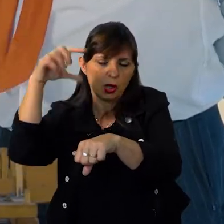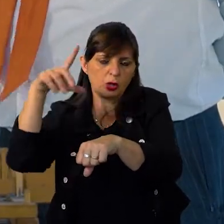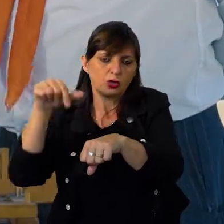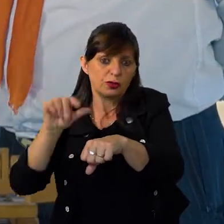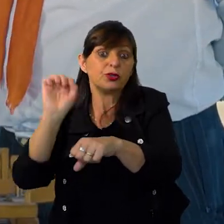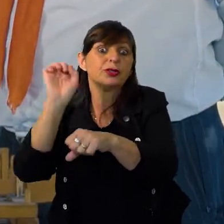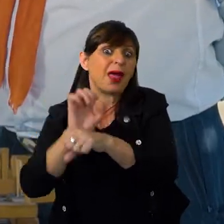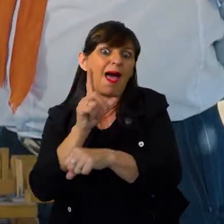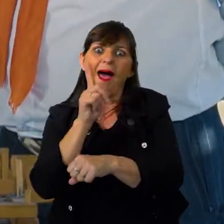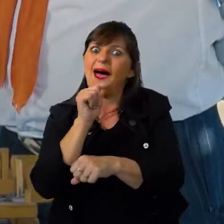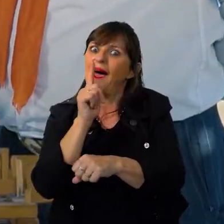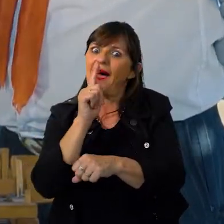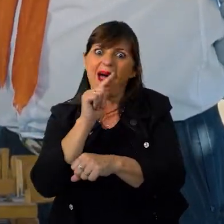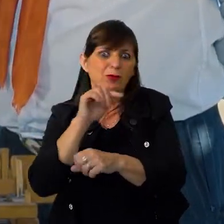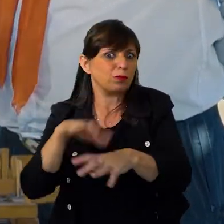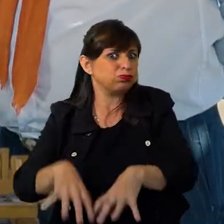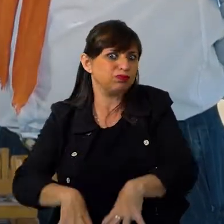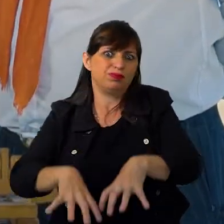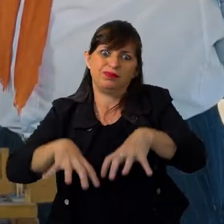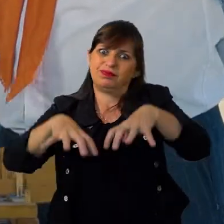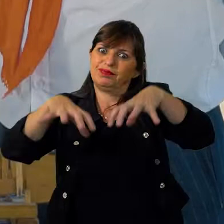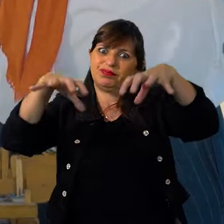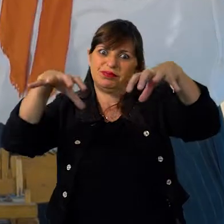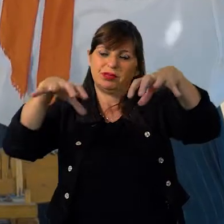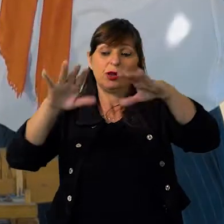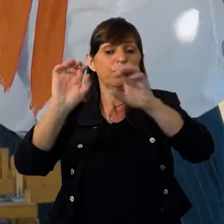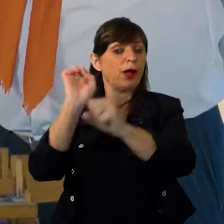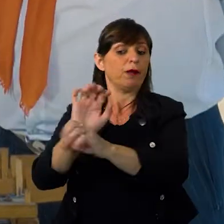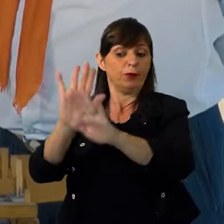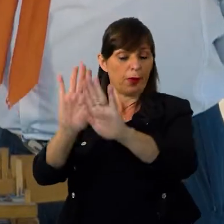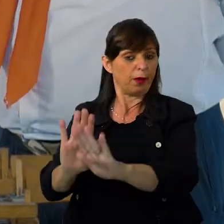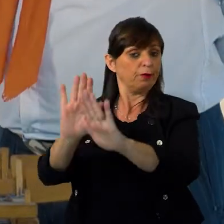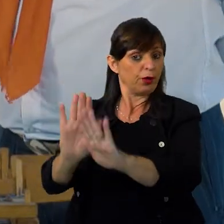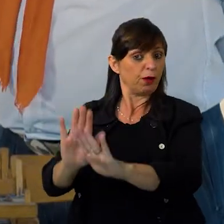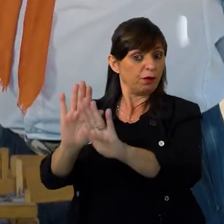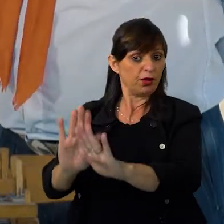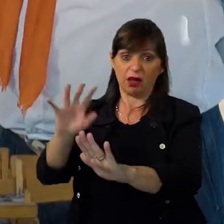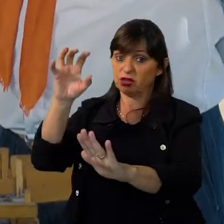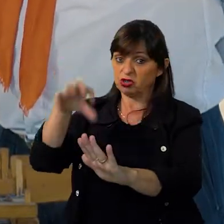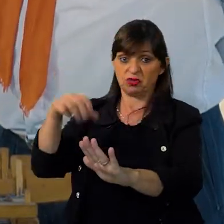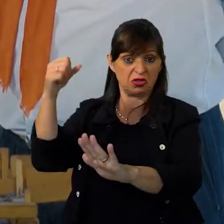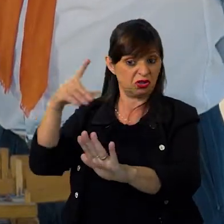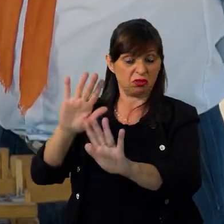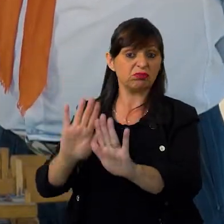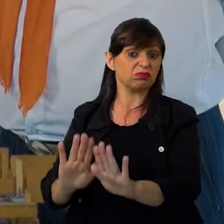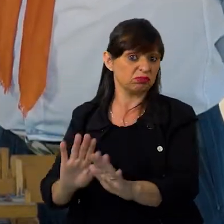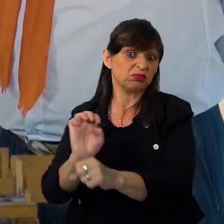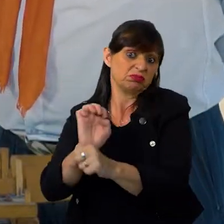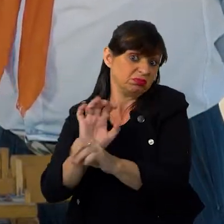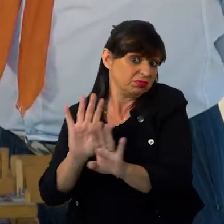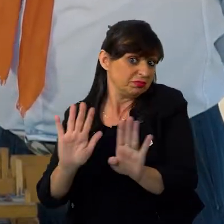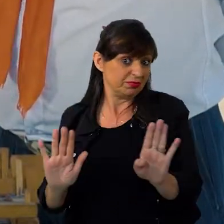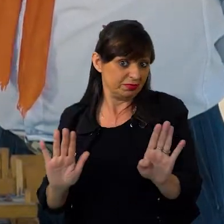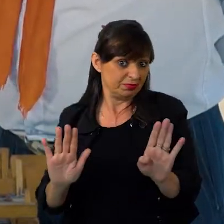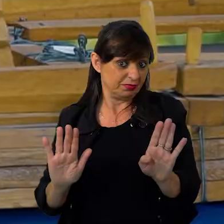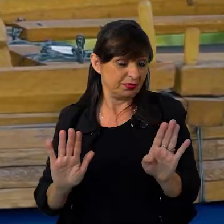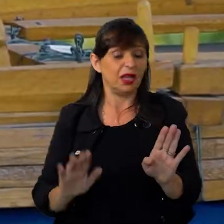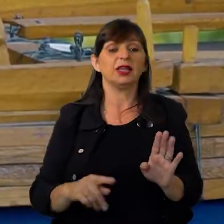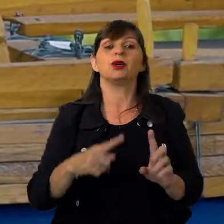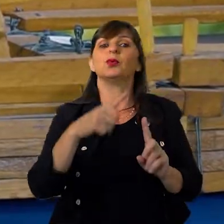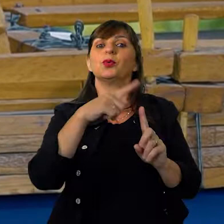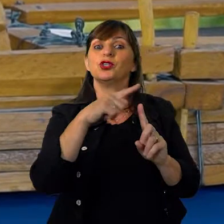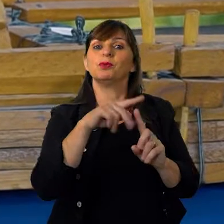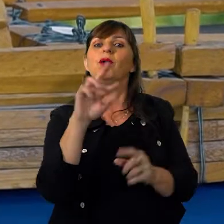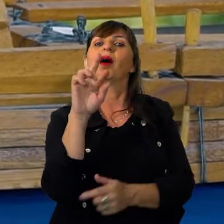que a gente vinha com mais intensidade com mais regularidade e que garantia o envio da madeira e aqui um detalhe interessante